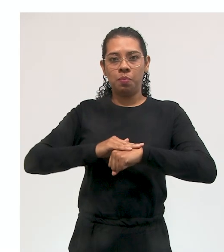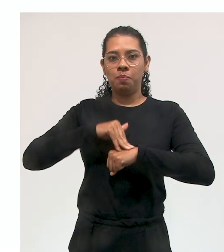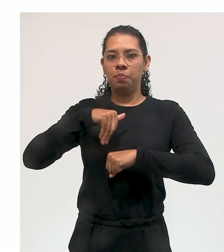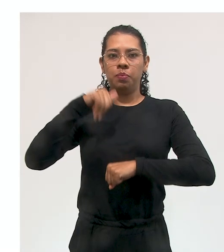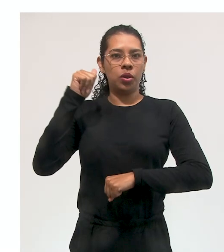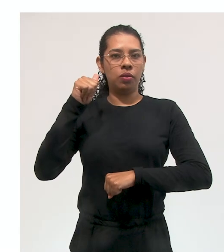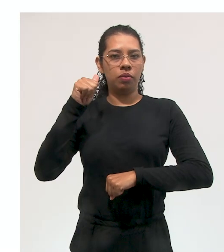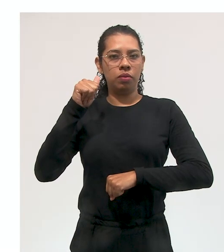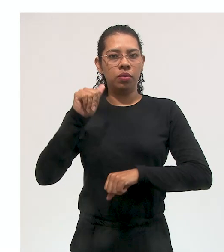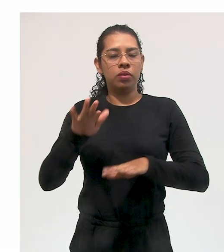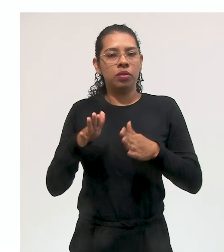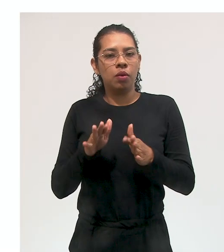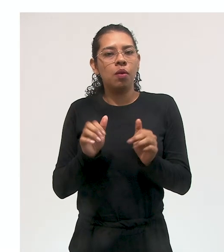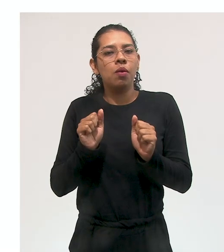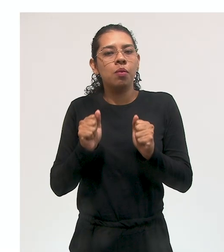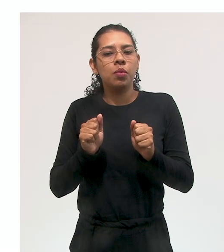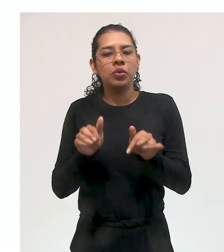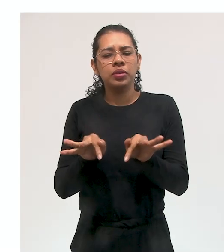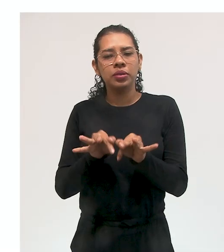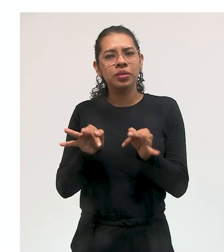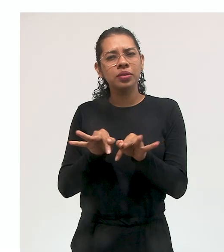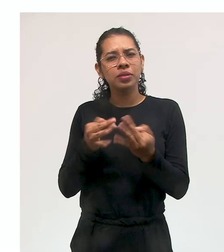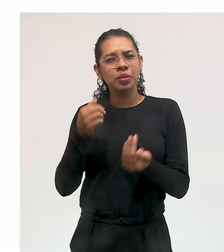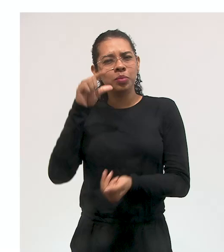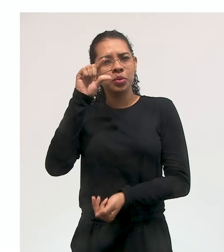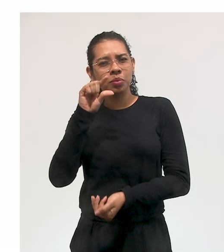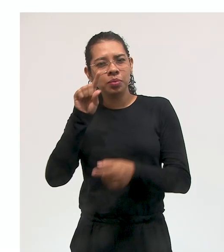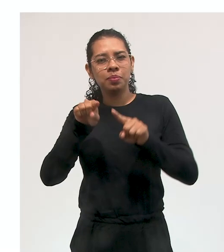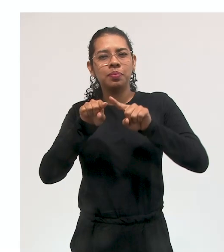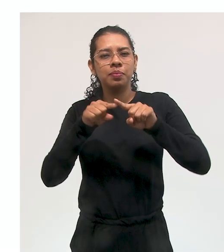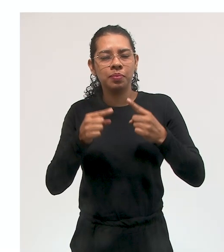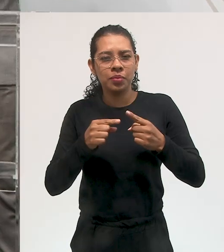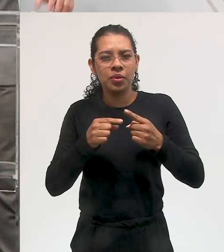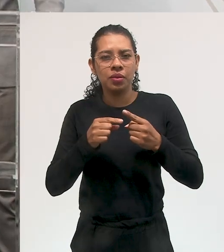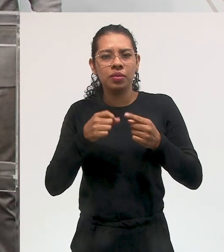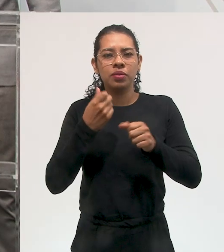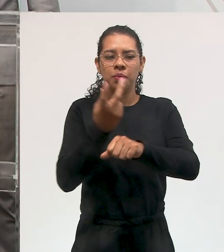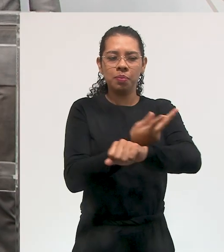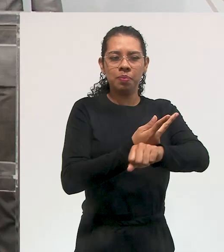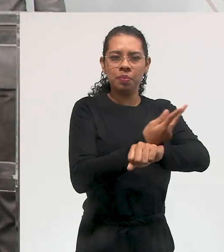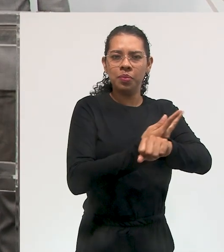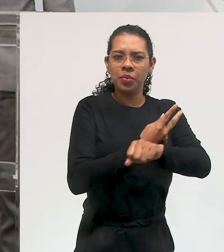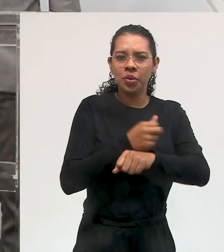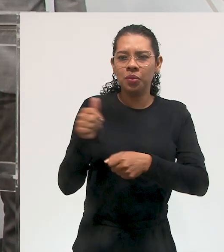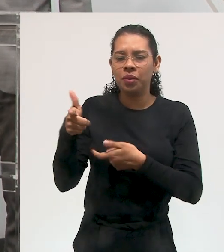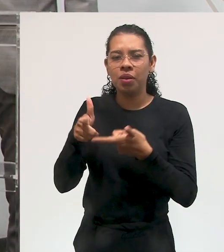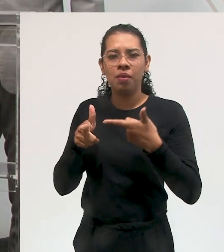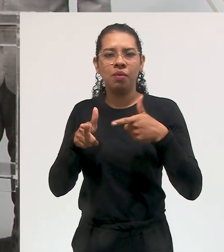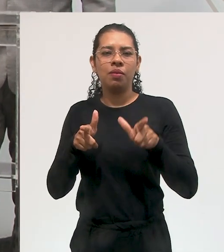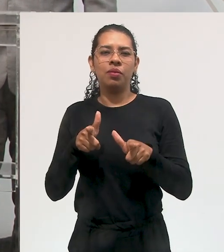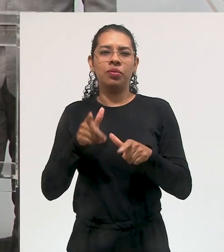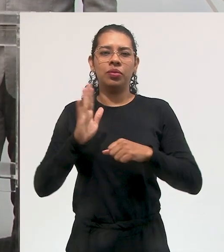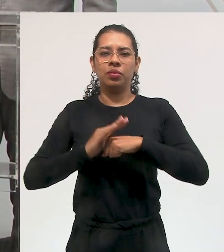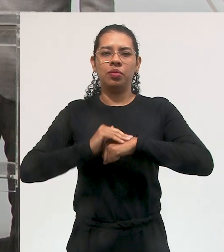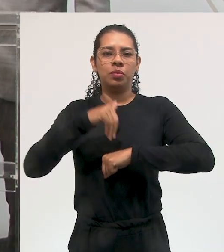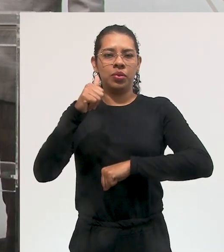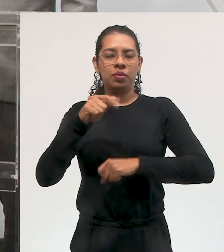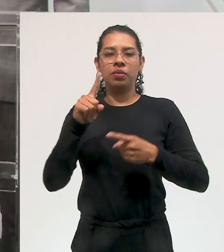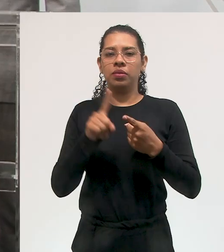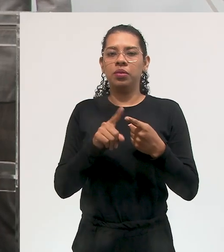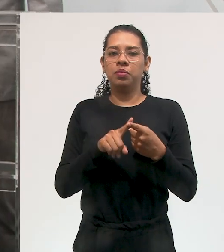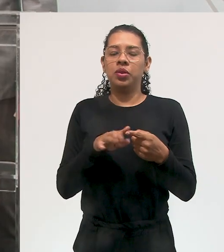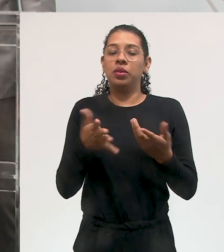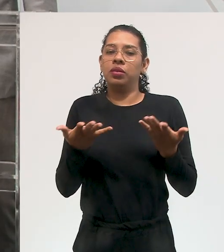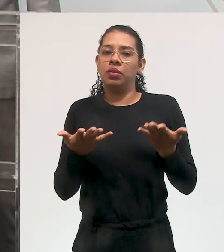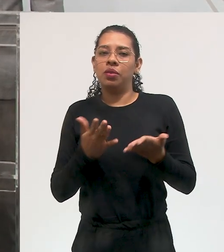da qualidade da aprendizagem. Então, mesmo que seja uma aula simples, de pouco tempo, o EAD, tem que estar buscando sempre a qualidade, né? Cobrar